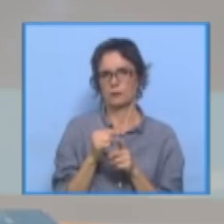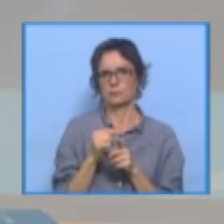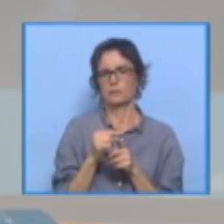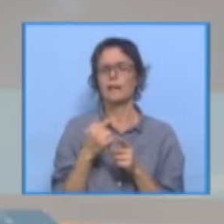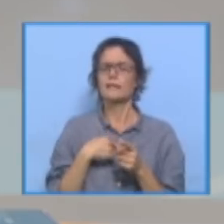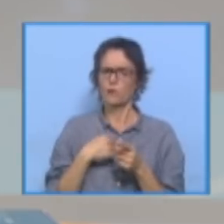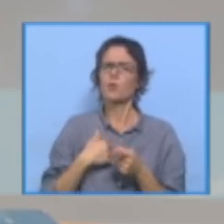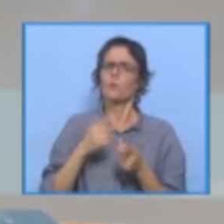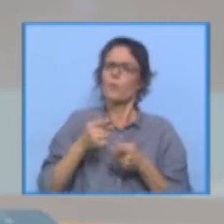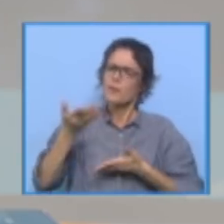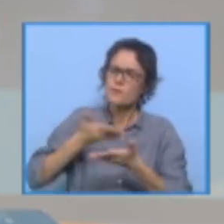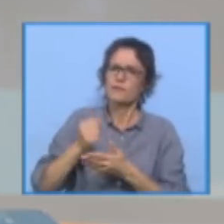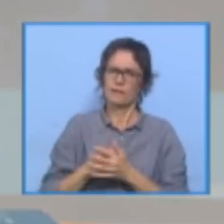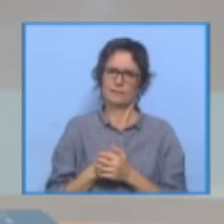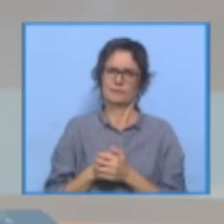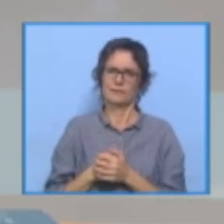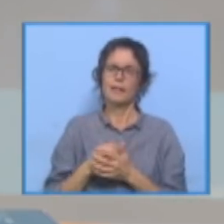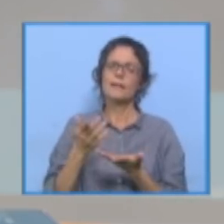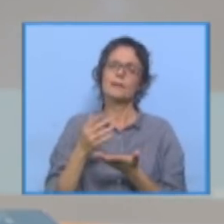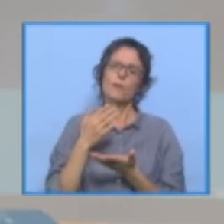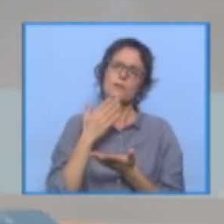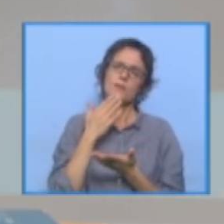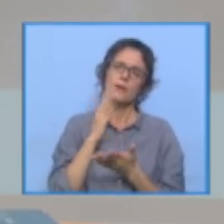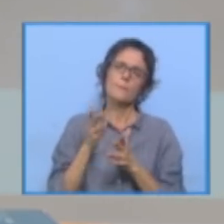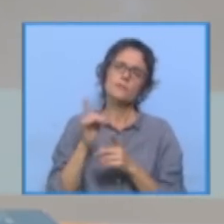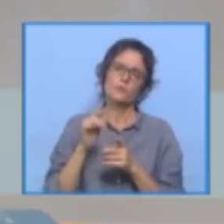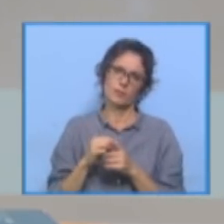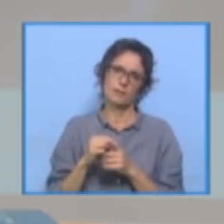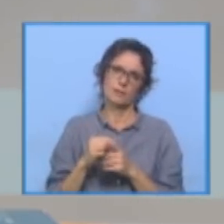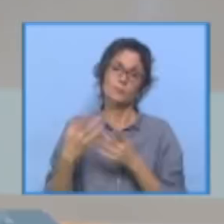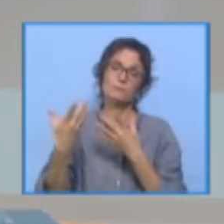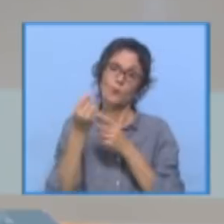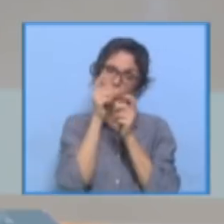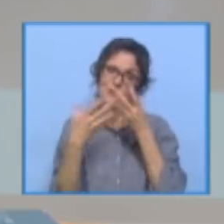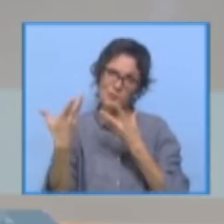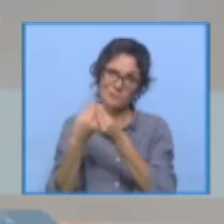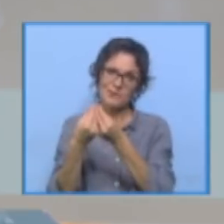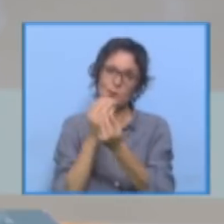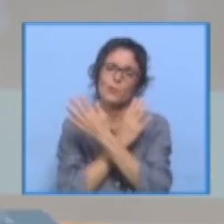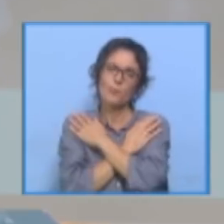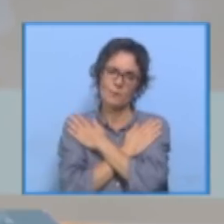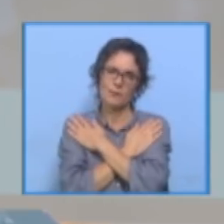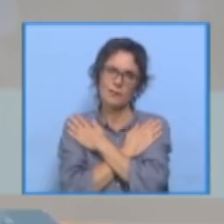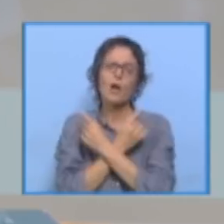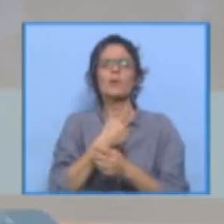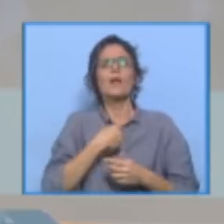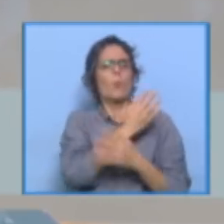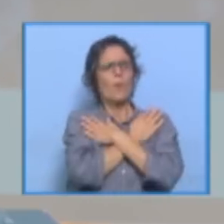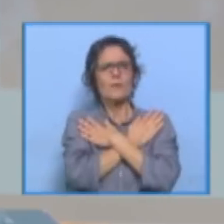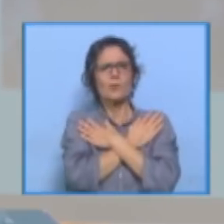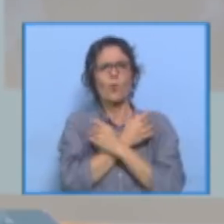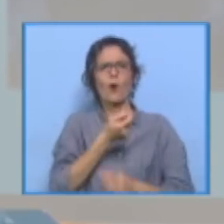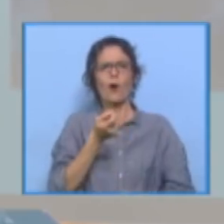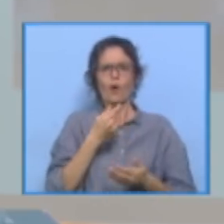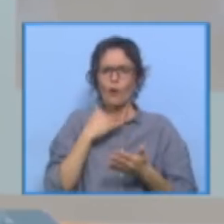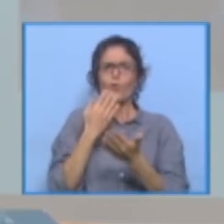médico, precisa de uma companhia, precisa de um olhar. Eu, uma pessoa amiga, não lhe ofereço um comprimido para que se mate. Eu, se vir alguém